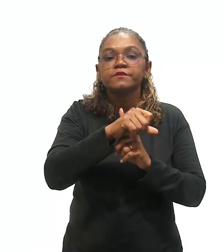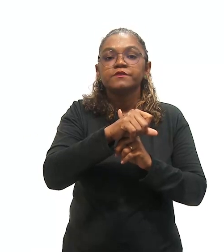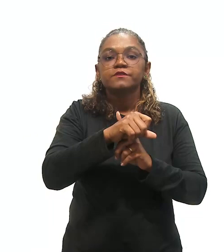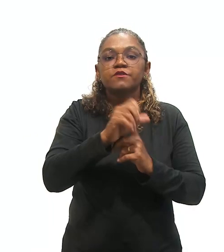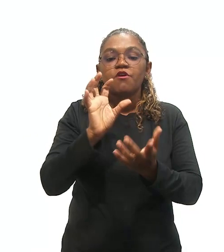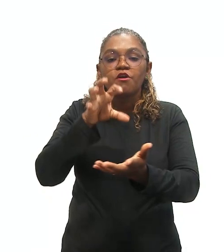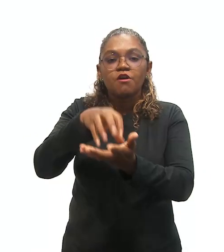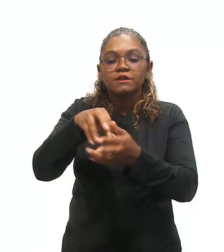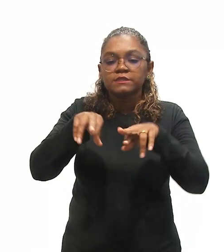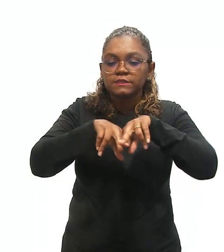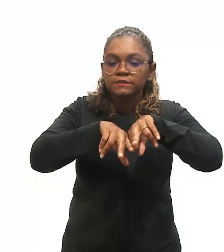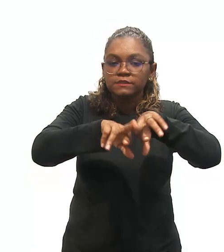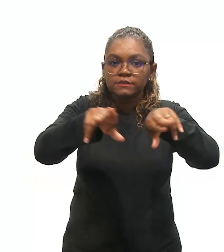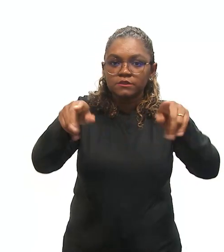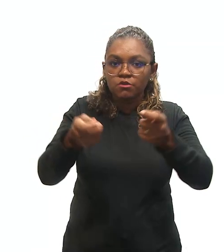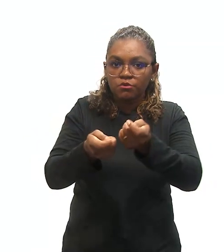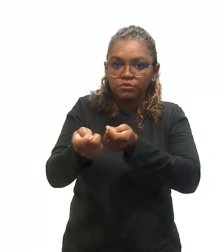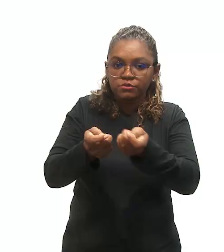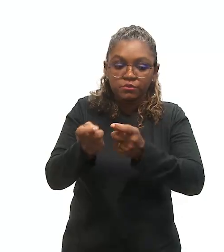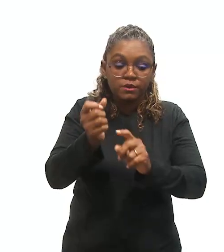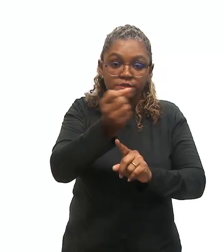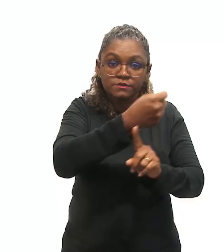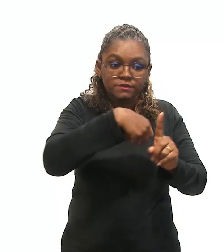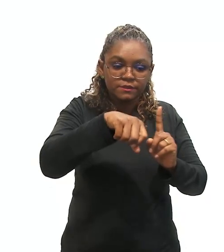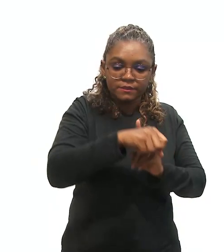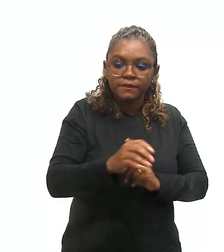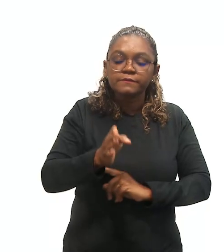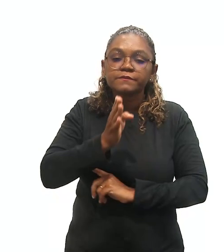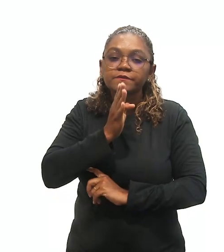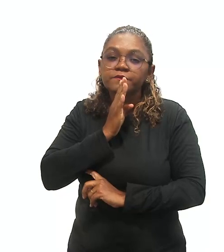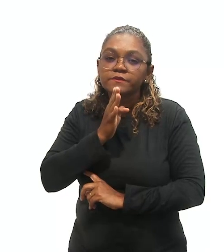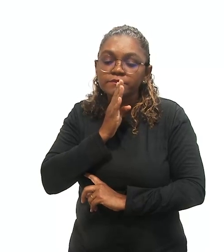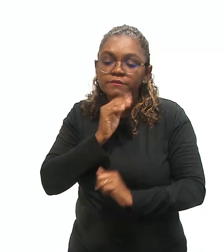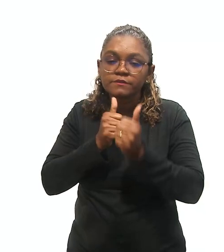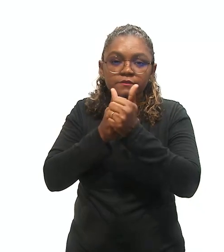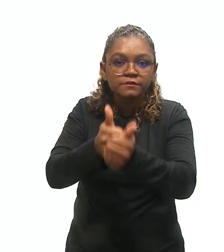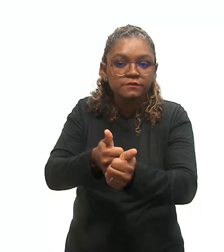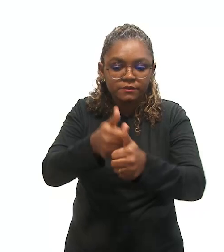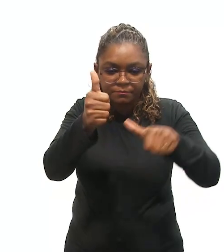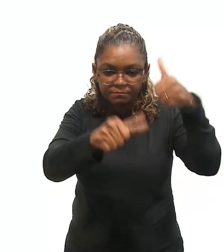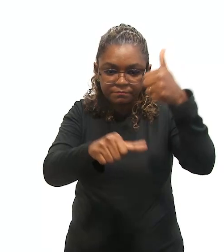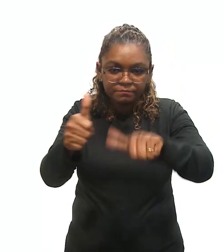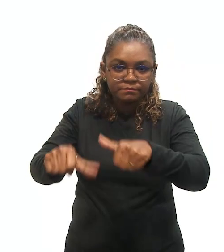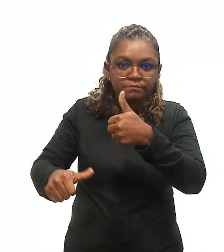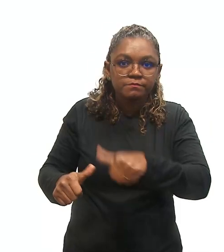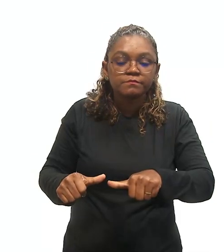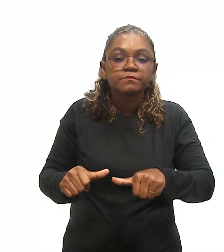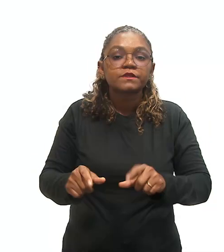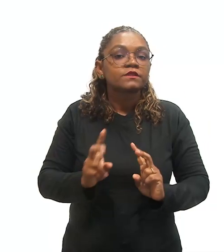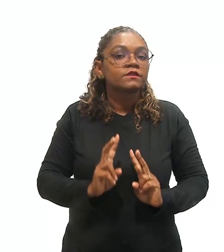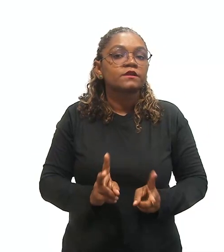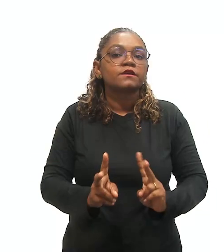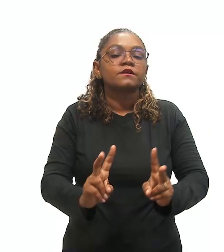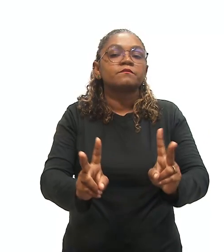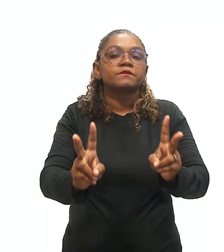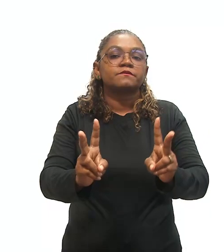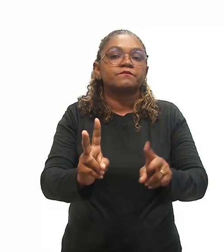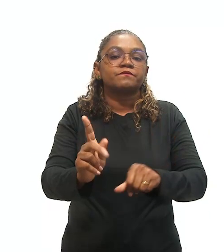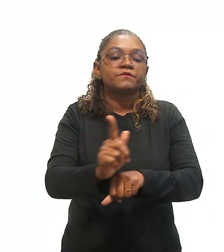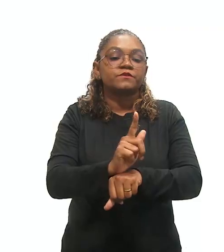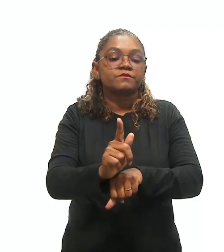diversos órgãos de controle, conheçam, acompanhem e analise o desempenho da